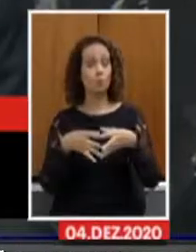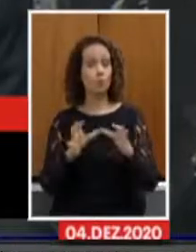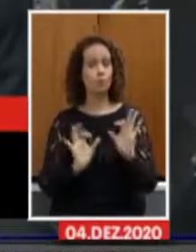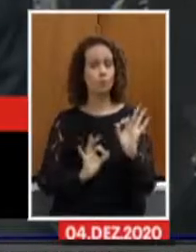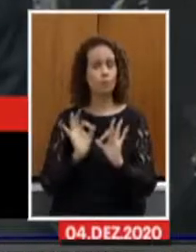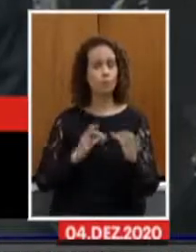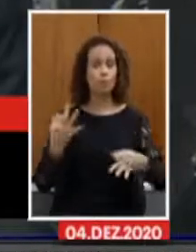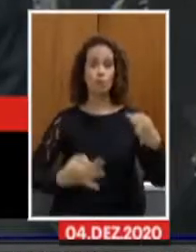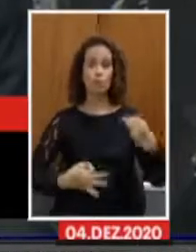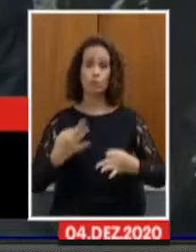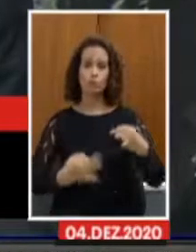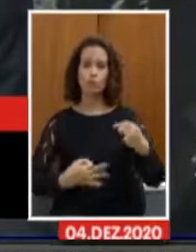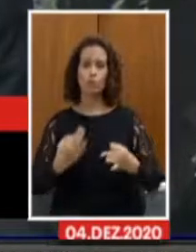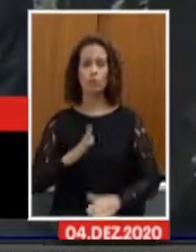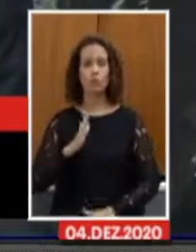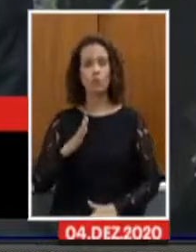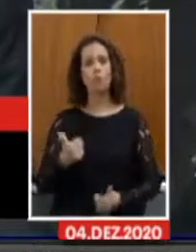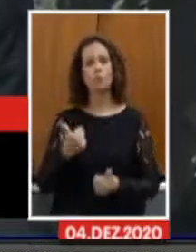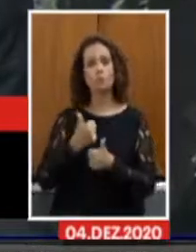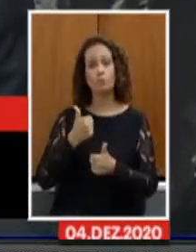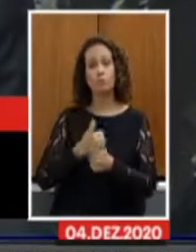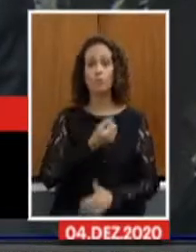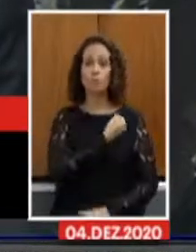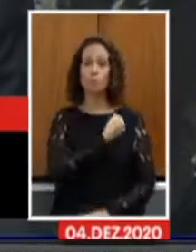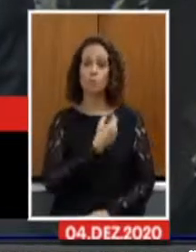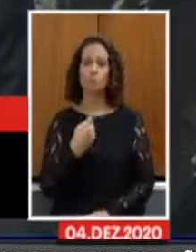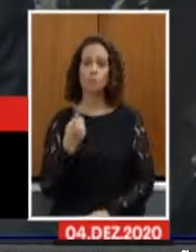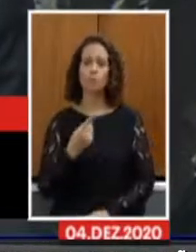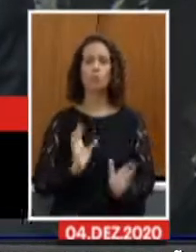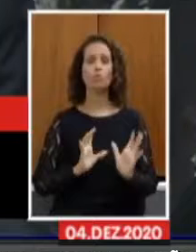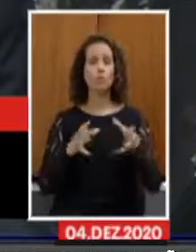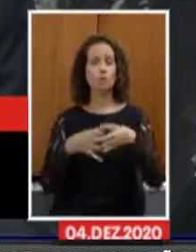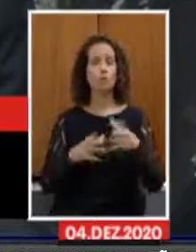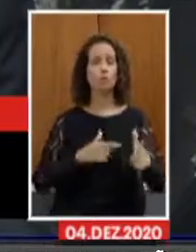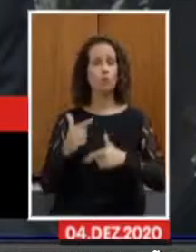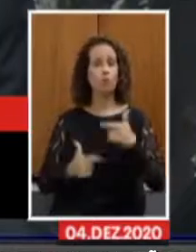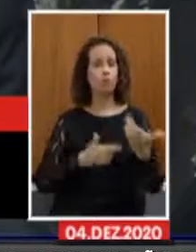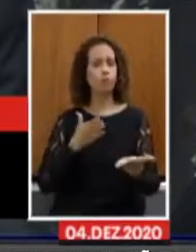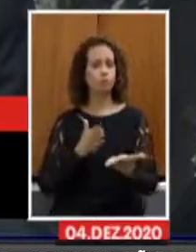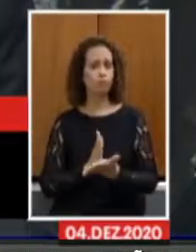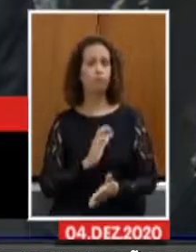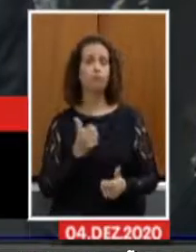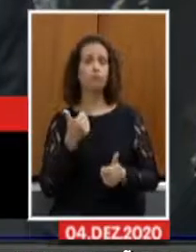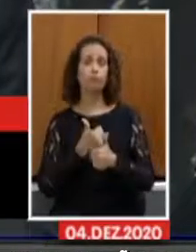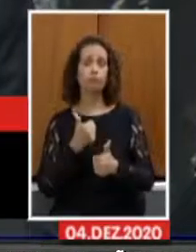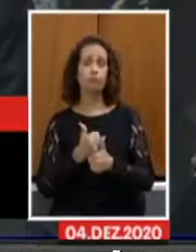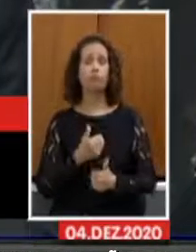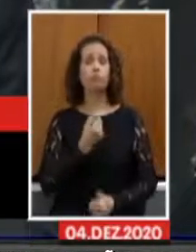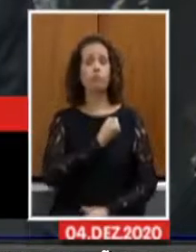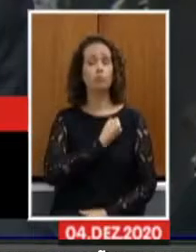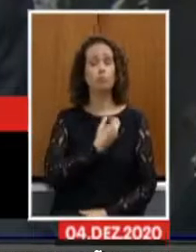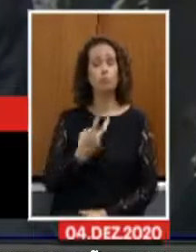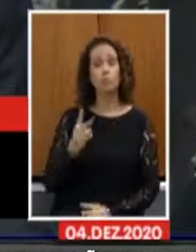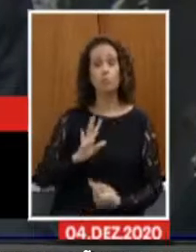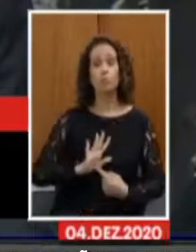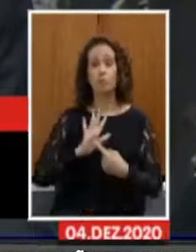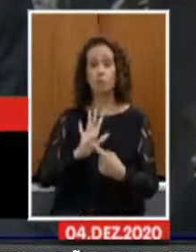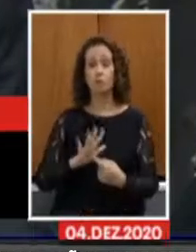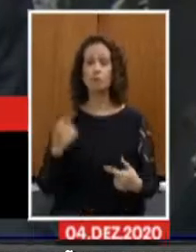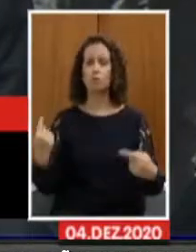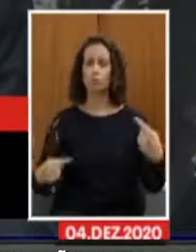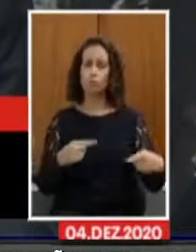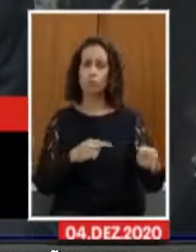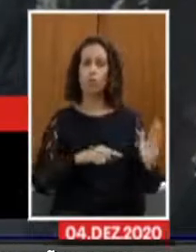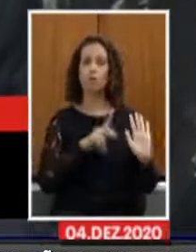constitucionalidade do projeto na forma substitutiva número 1 que apresenta. A Comissão de Trabalho opina pela aprovação do projeto na forma substitutiva número 2 que apresenta. Em discussão